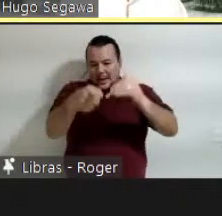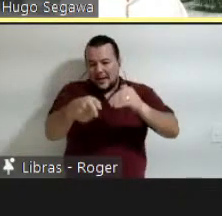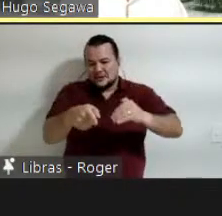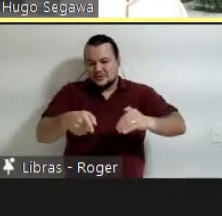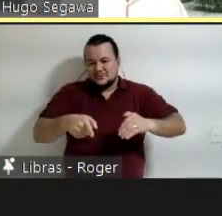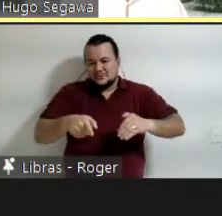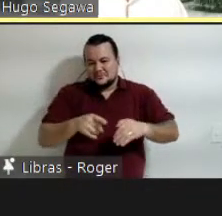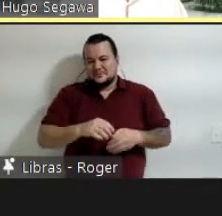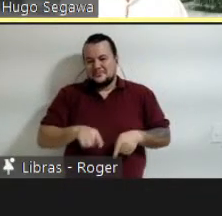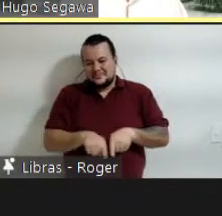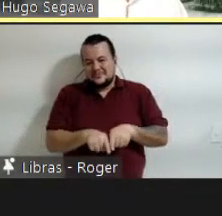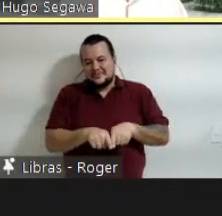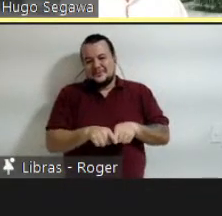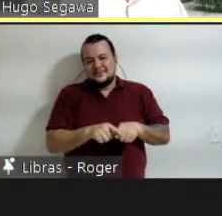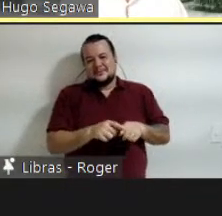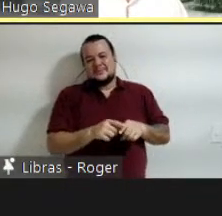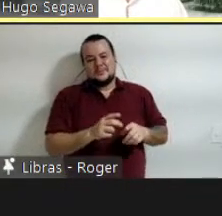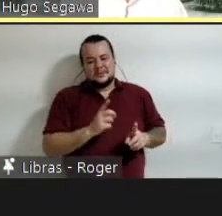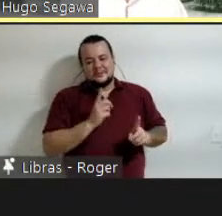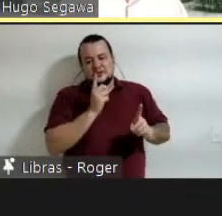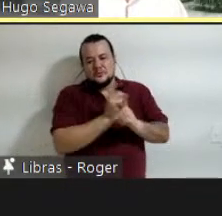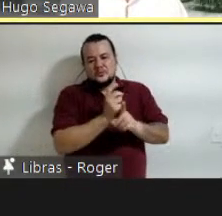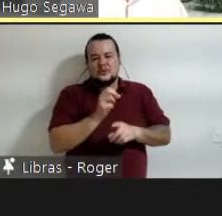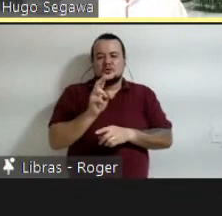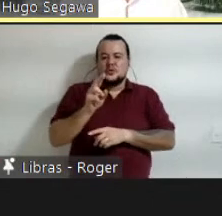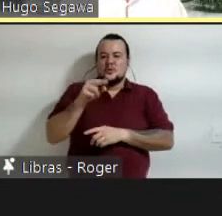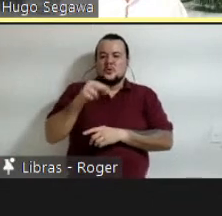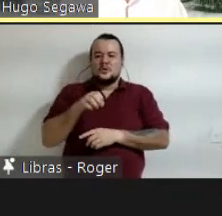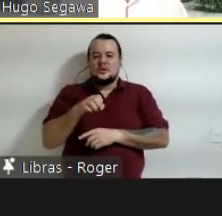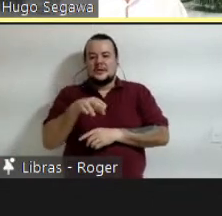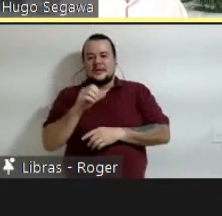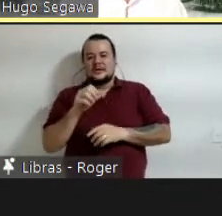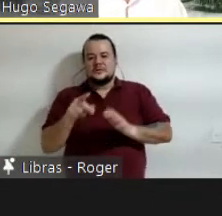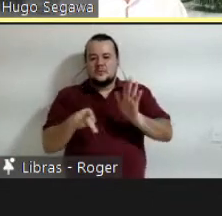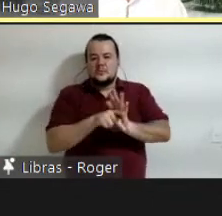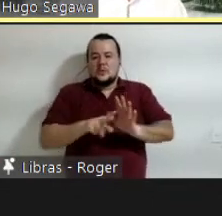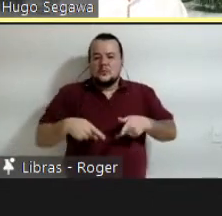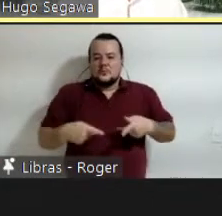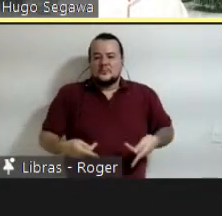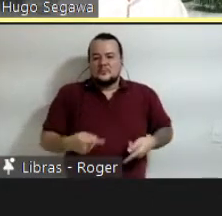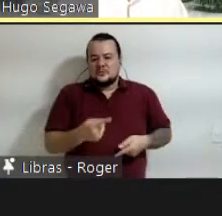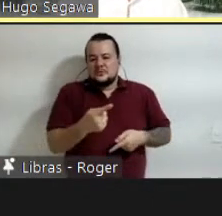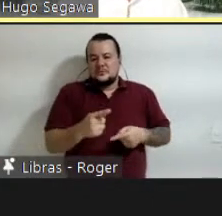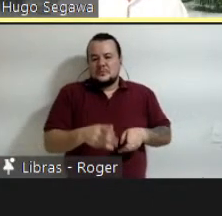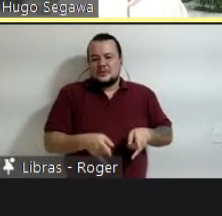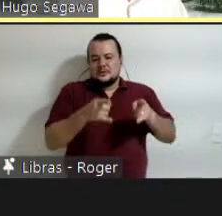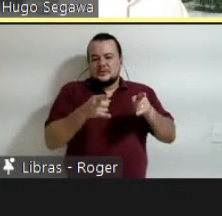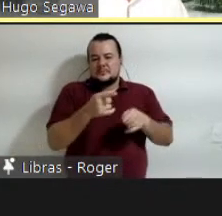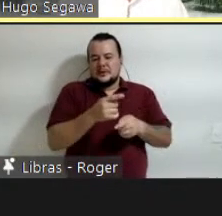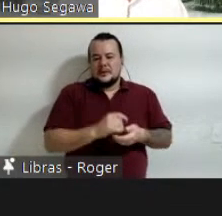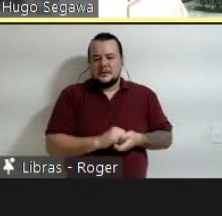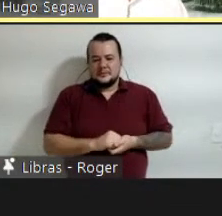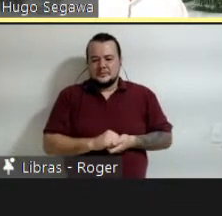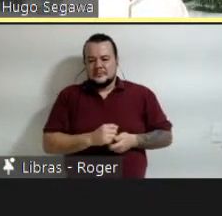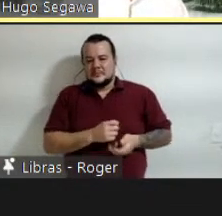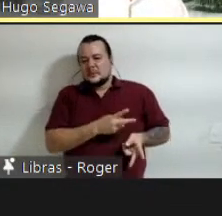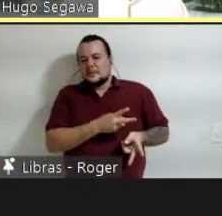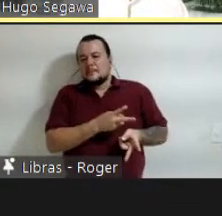reconhecido pela Unesco como Patrimônio da Humanidade, e esse edifício da ciência, né? Vocês vejam que,